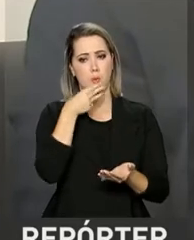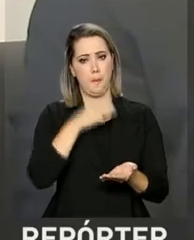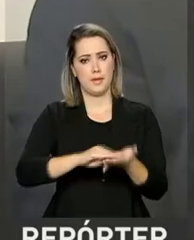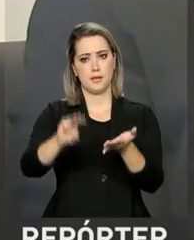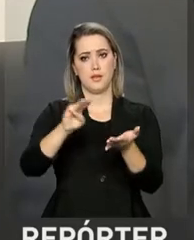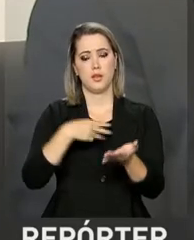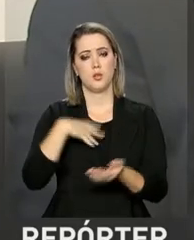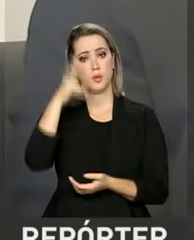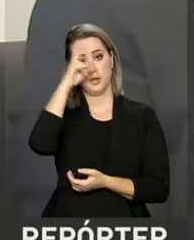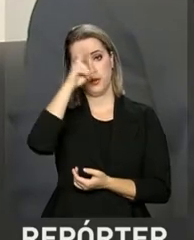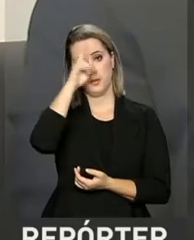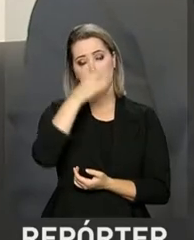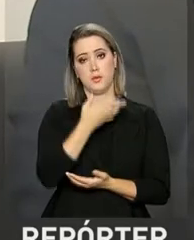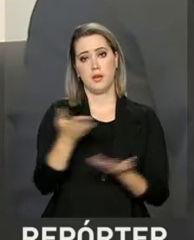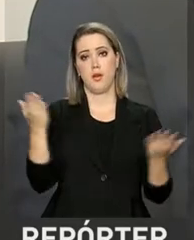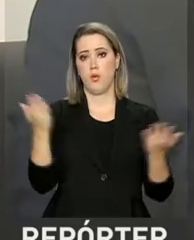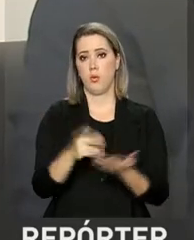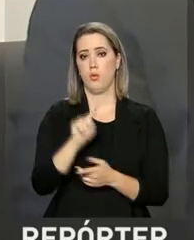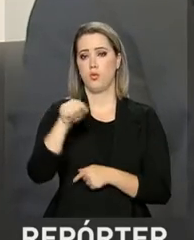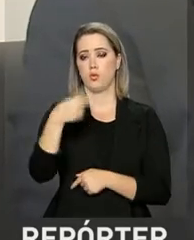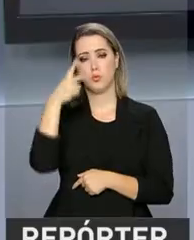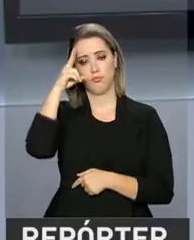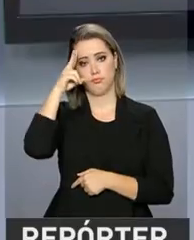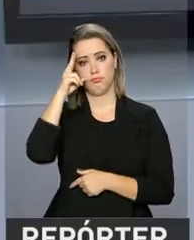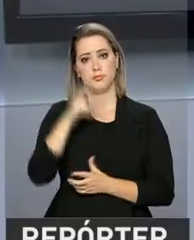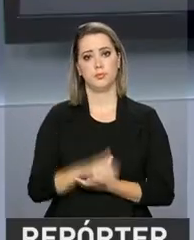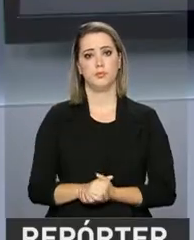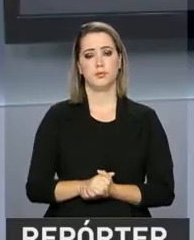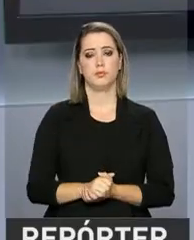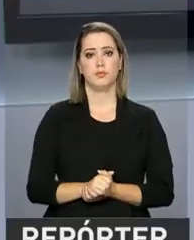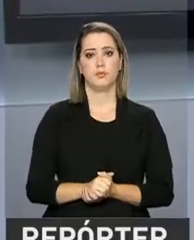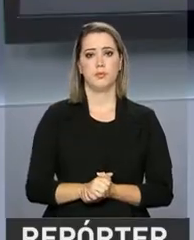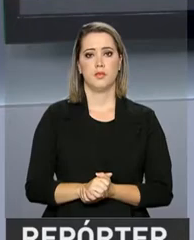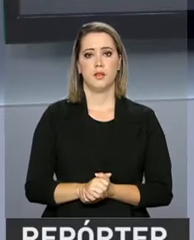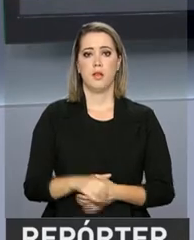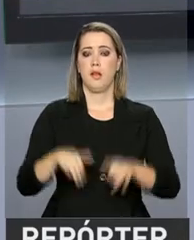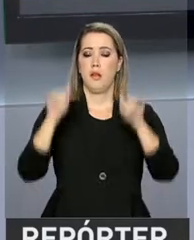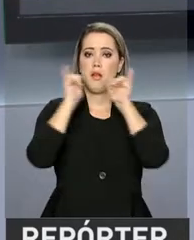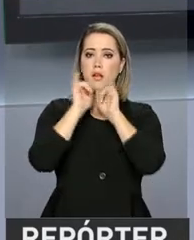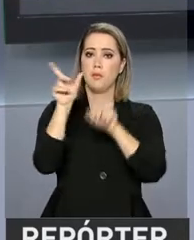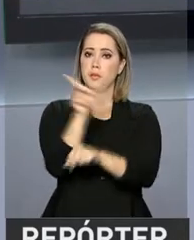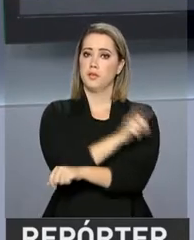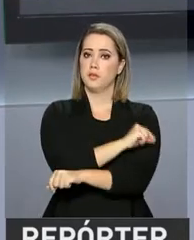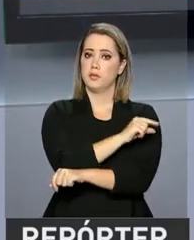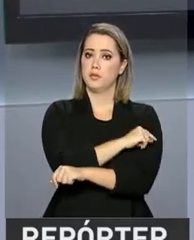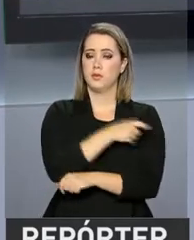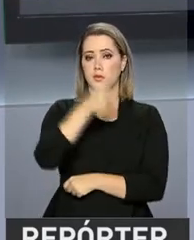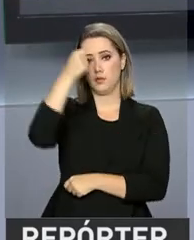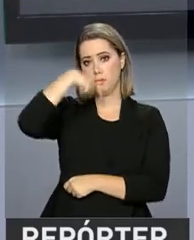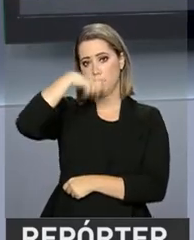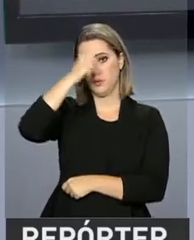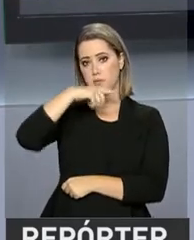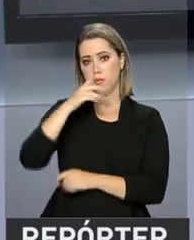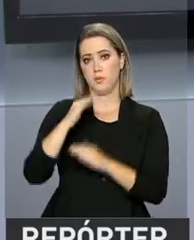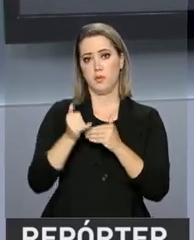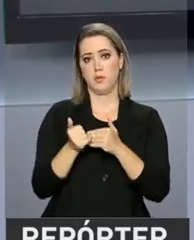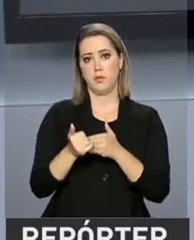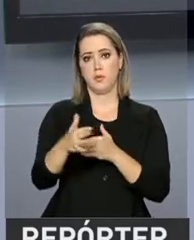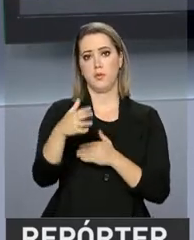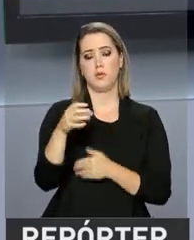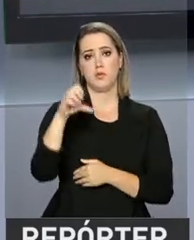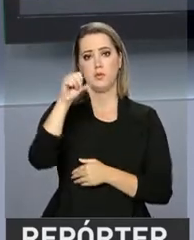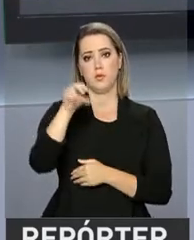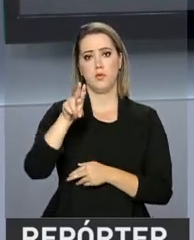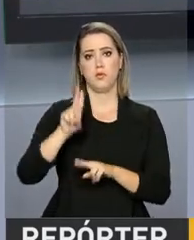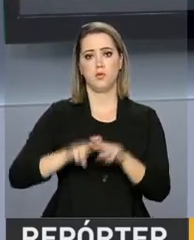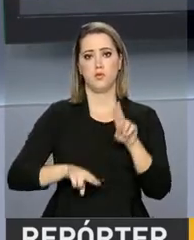uma última lembrada nele sair hoje ou na segunda feira a campanha de vacinação contra a gripe vai ser prorrogado